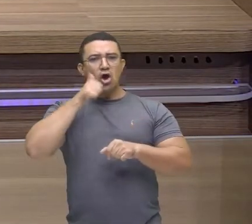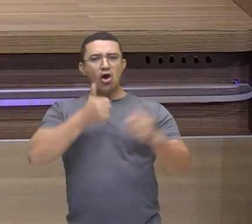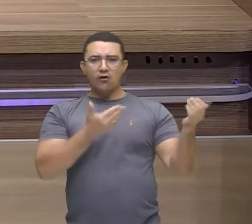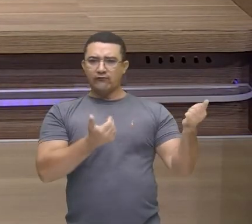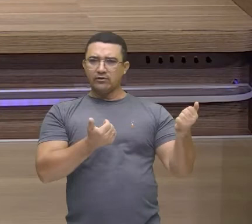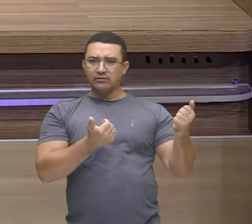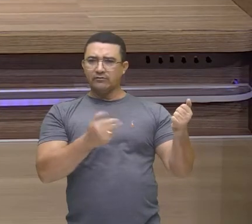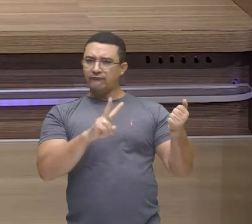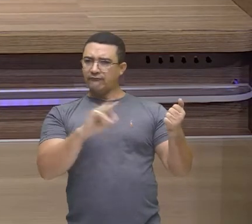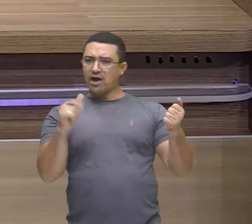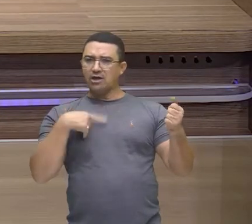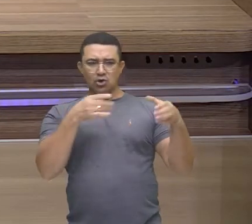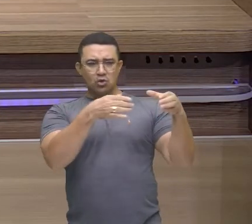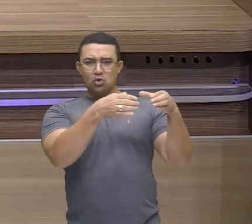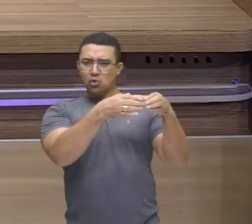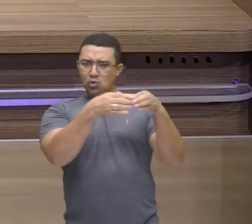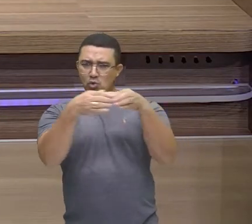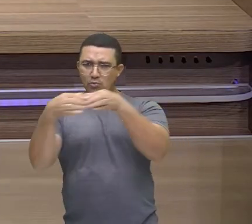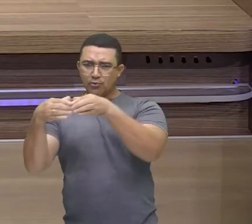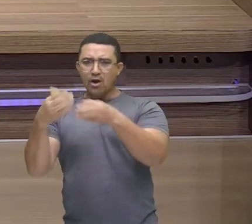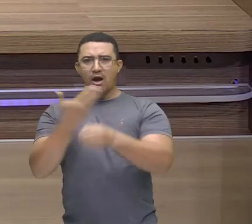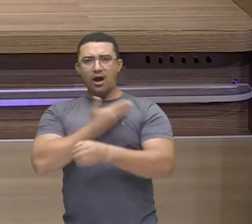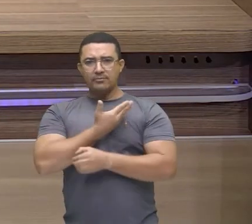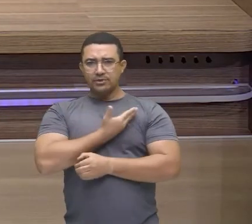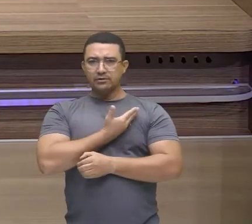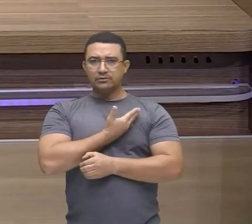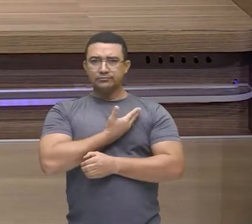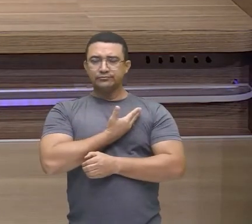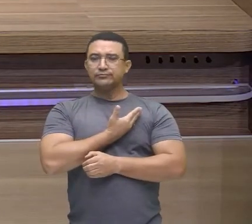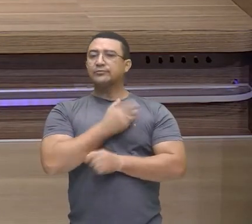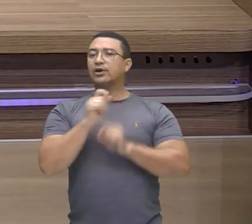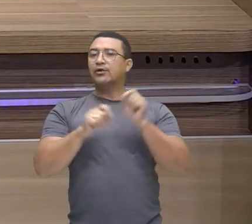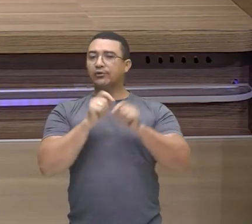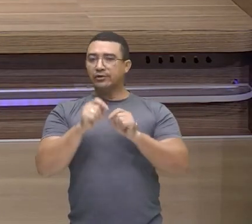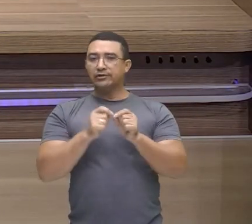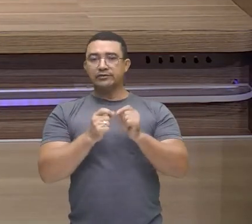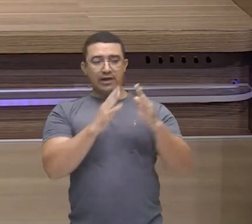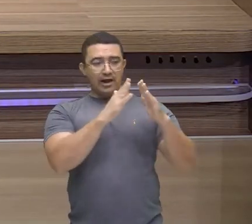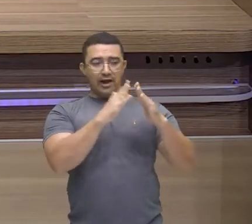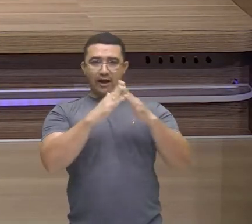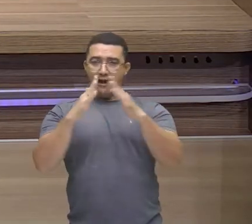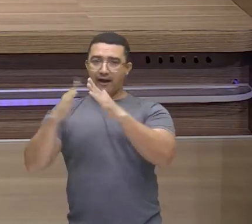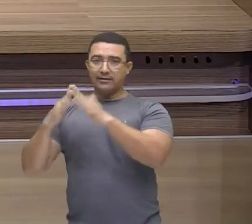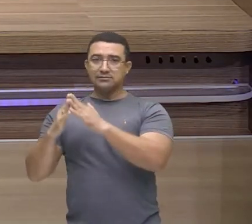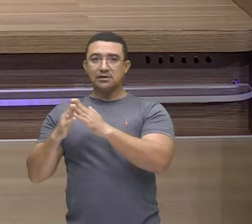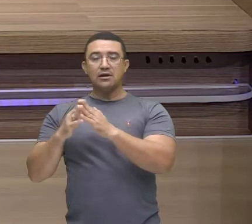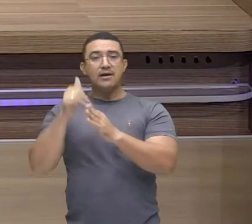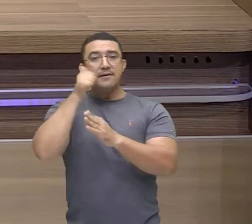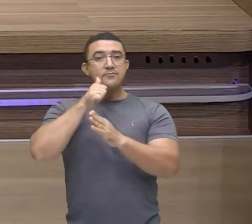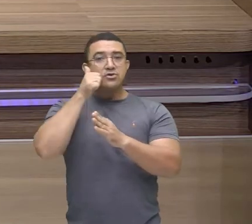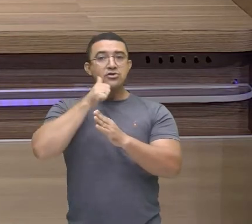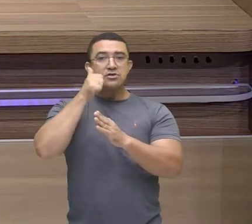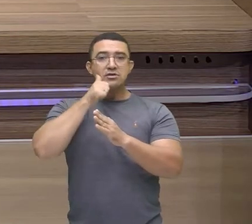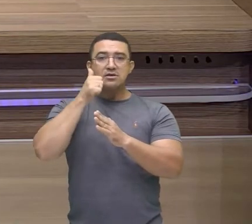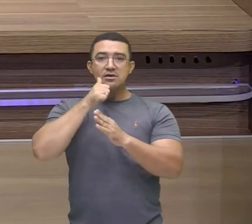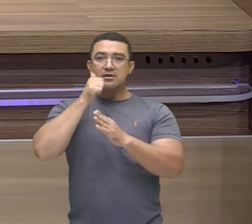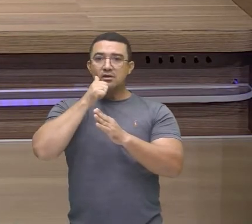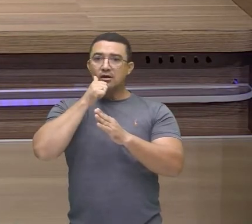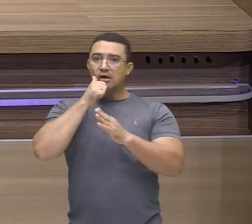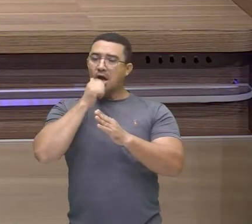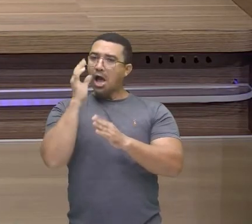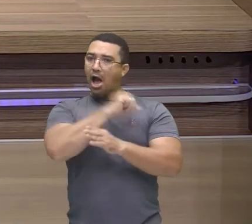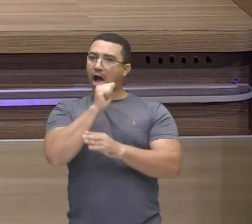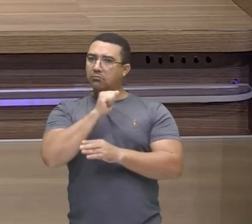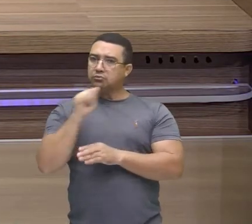mora aqui. Mas aí, o que aconteceu? Ela passa pelo meio das casas, e ela era uma menina, uma mocinha que virou uma adolescente. Então,